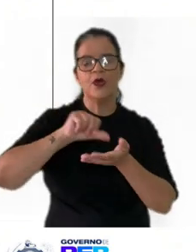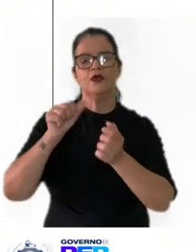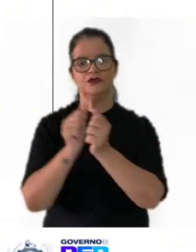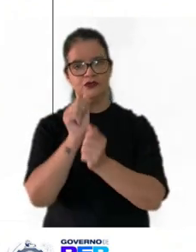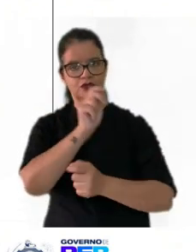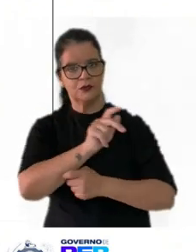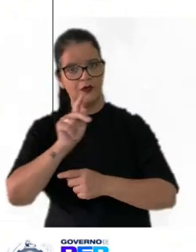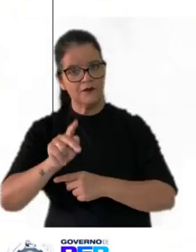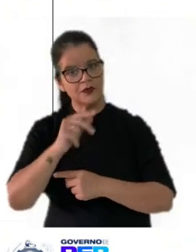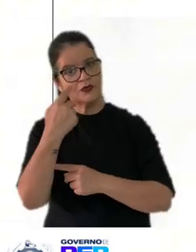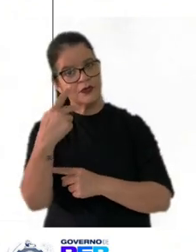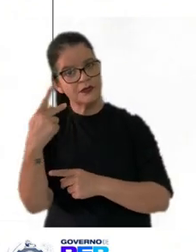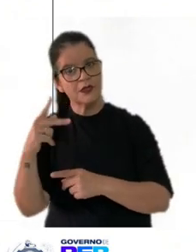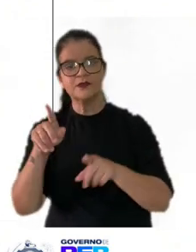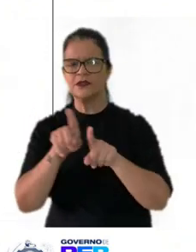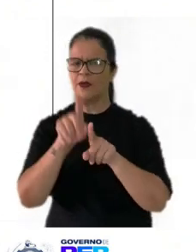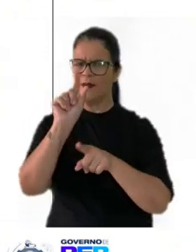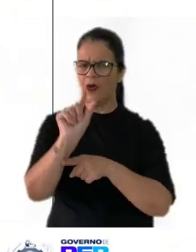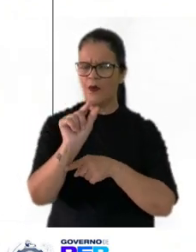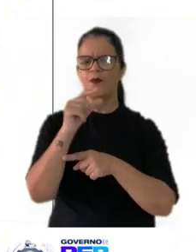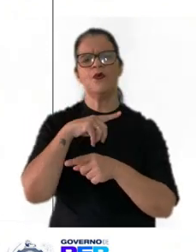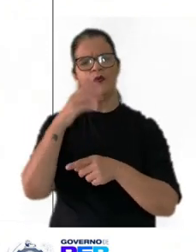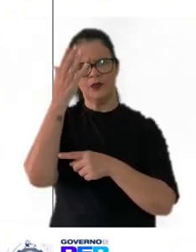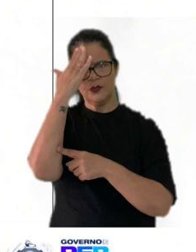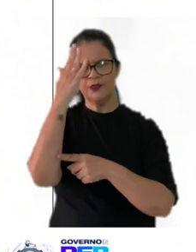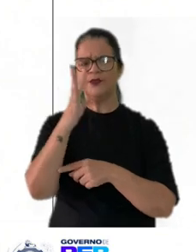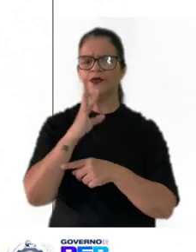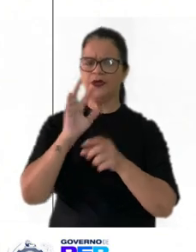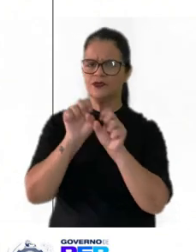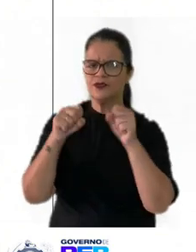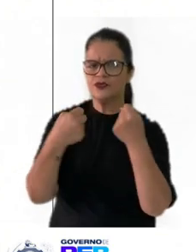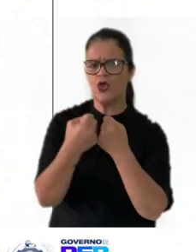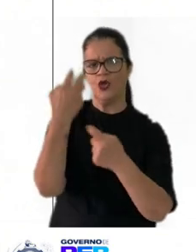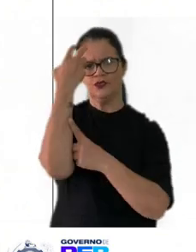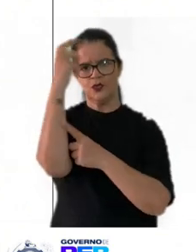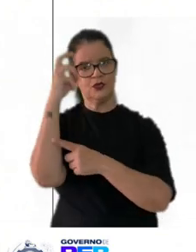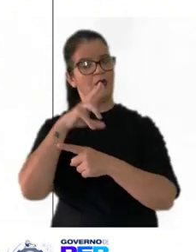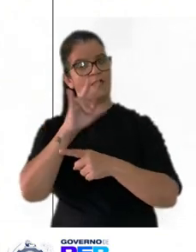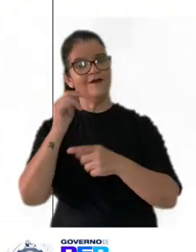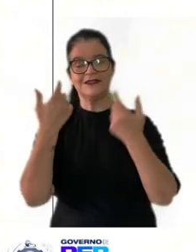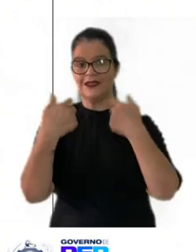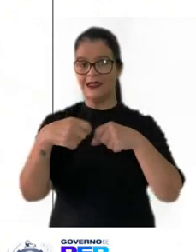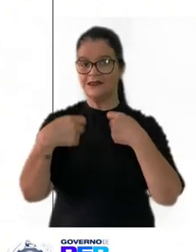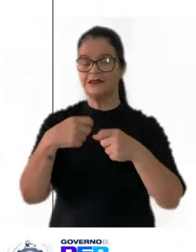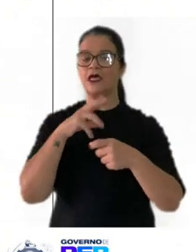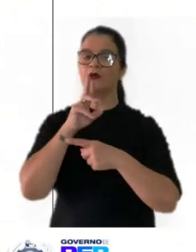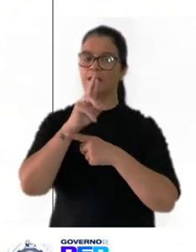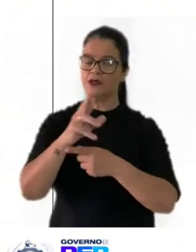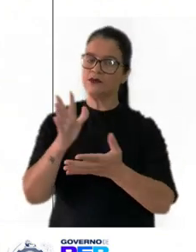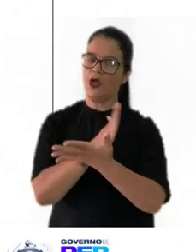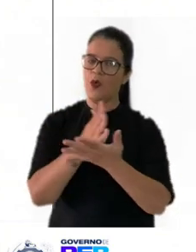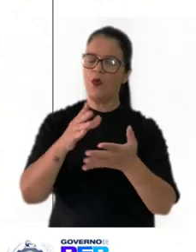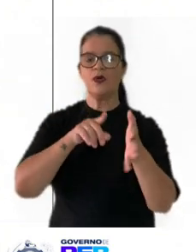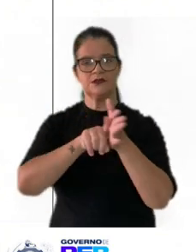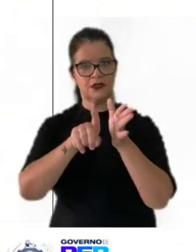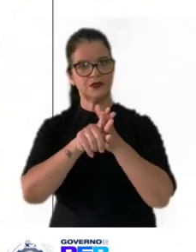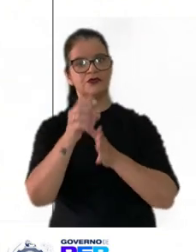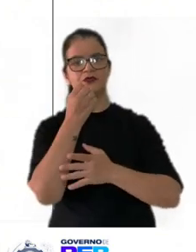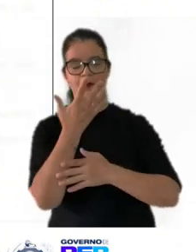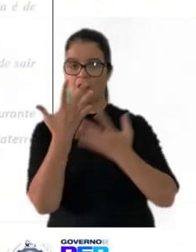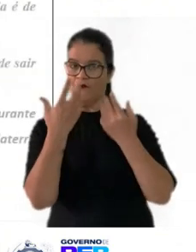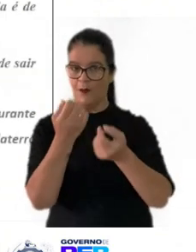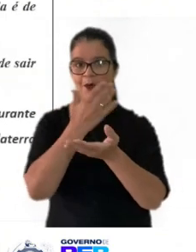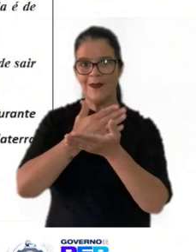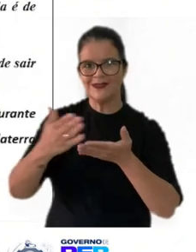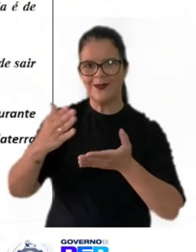e também um pouco do seu repertório sociocultural que vai ser necessário para responder algumas questões tá bom então vamos começar